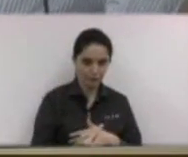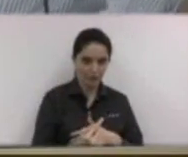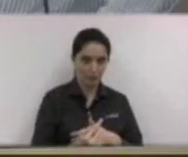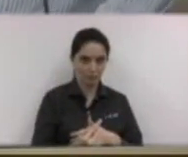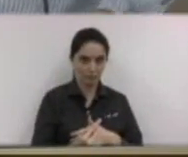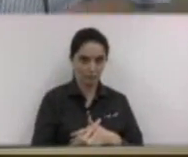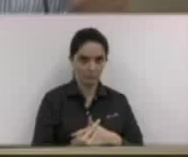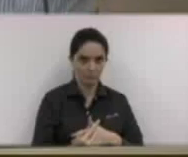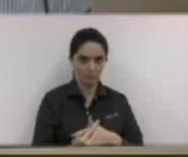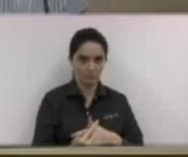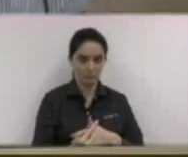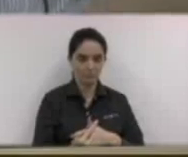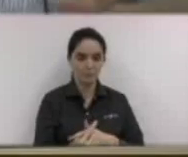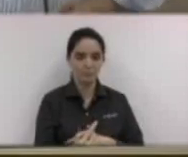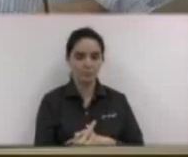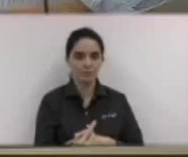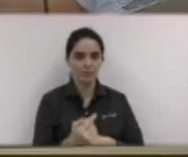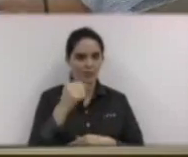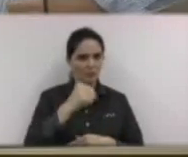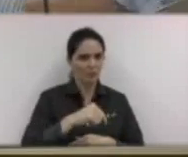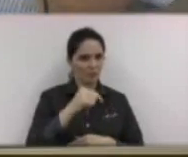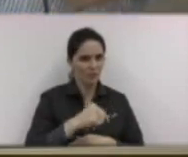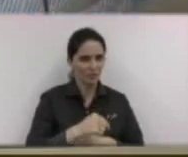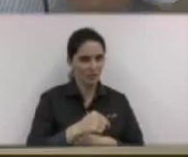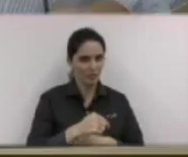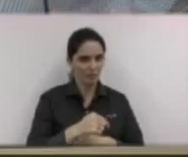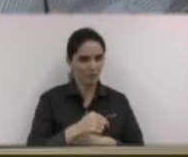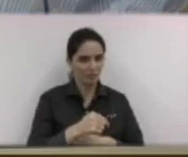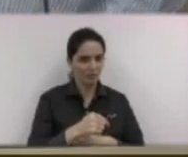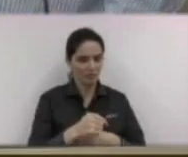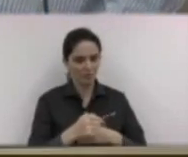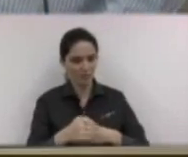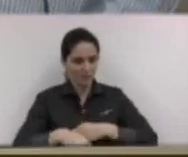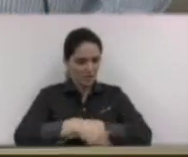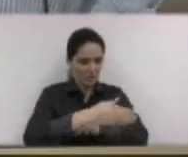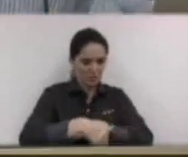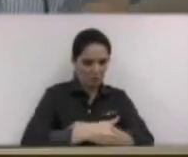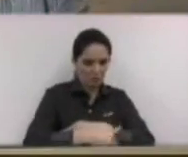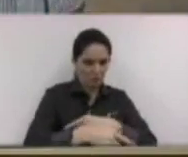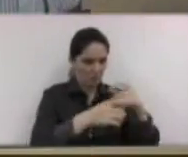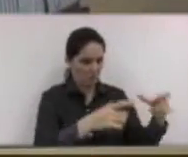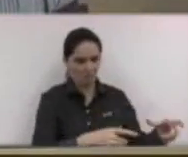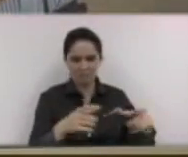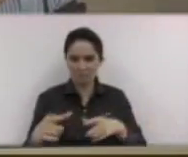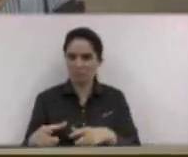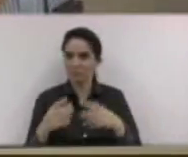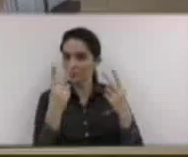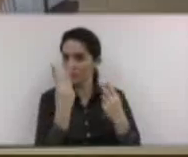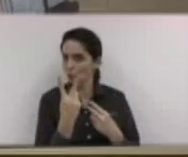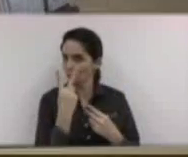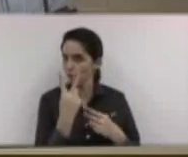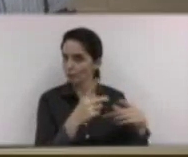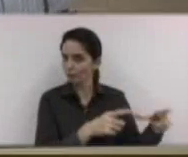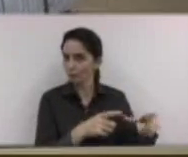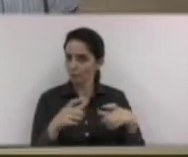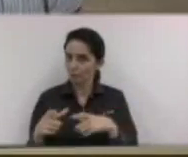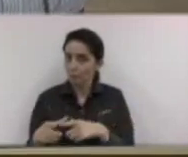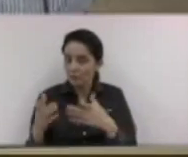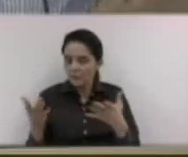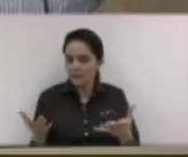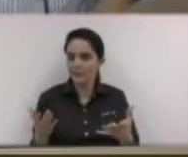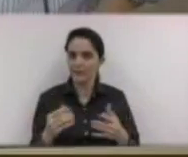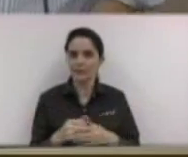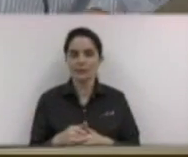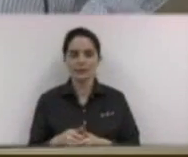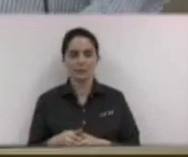fica confundindo as pessoas, rua tal, colocando na internet dois locais,